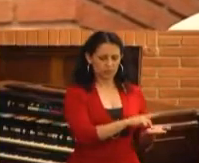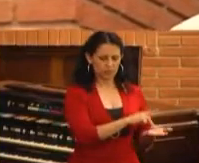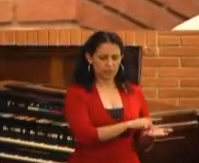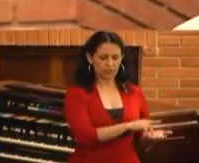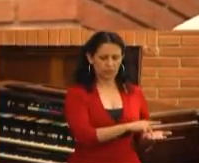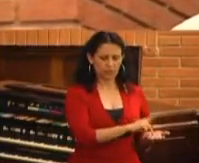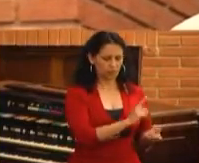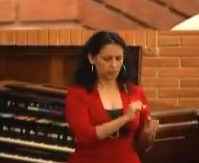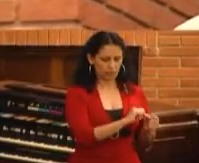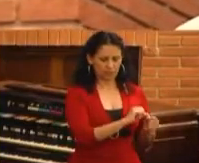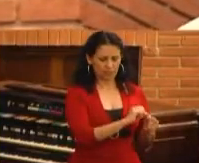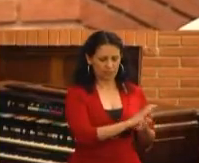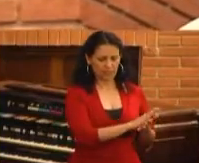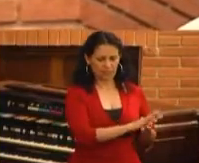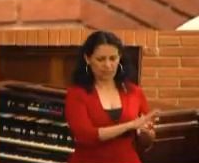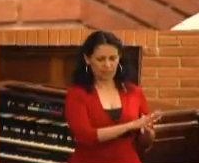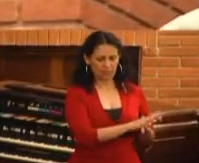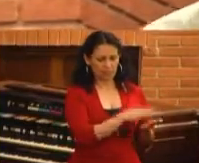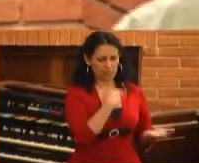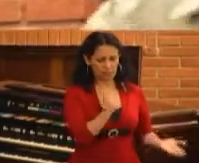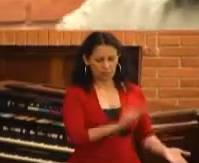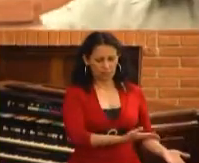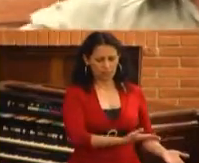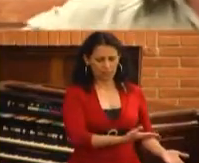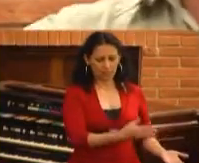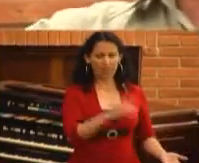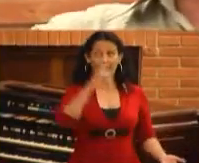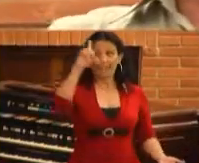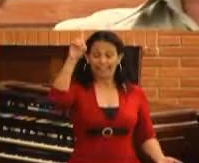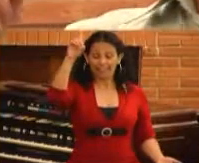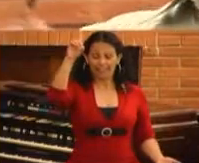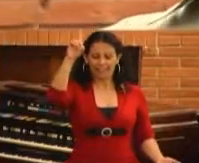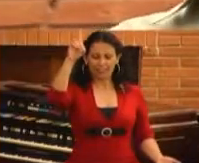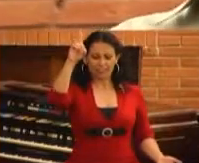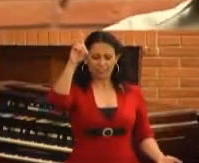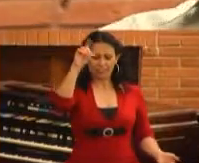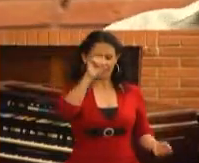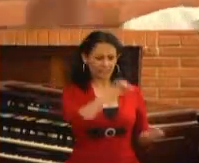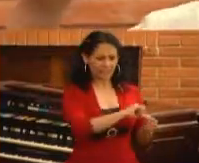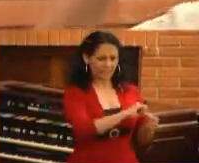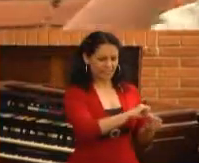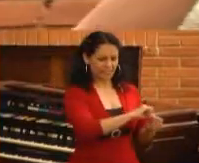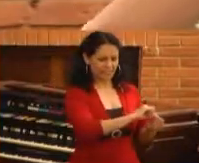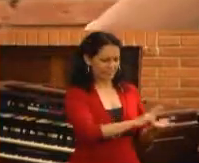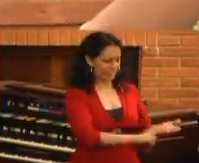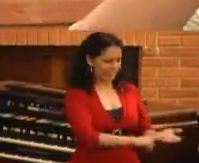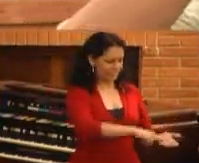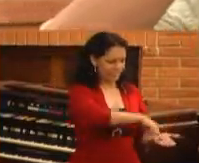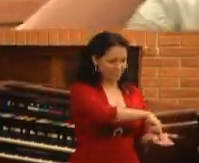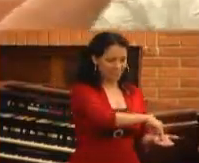não podia ressuscitar-se. E quero dizer uma outra coisa. Eu estava lendo um